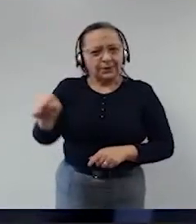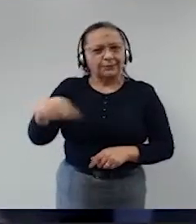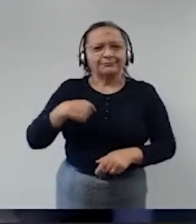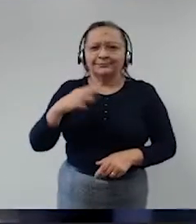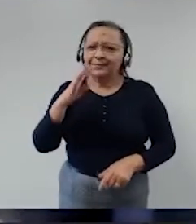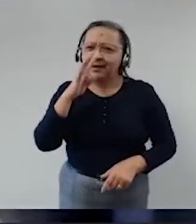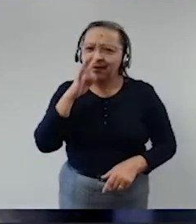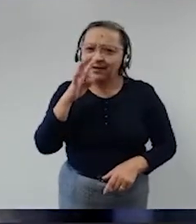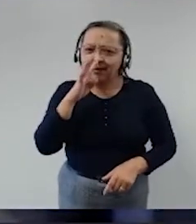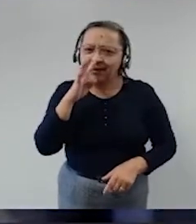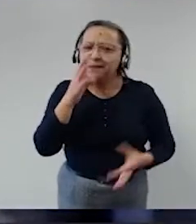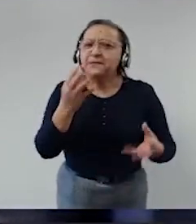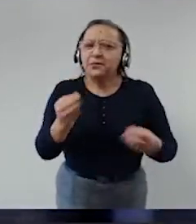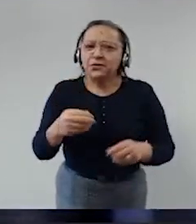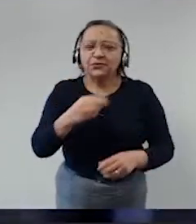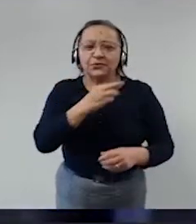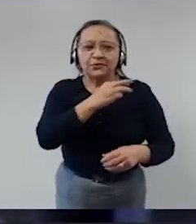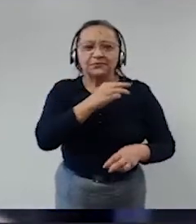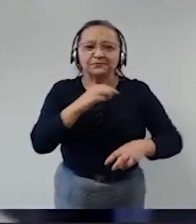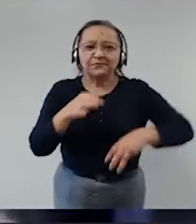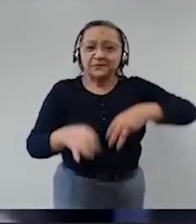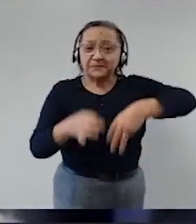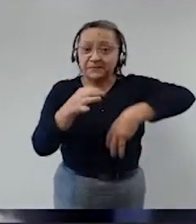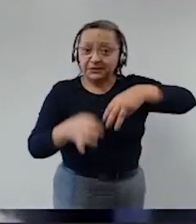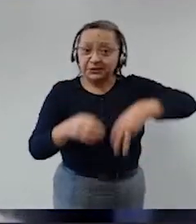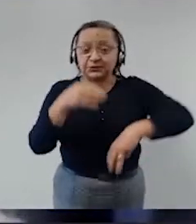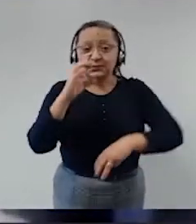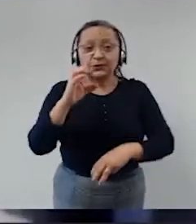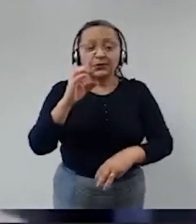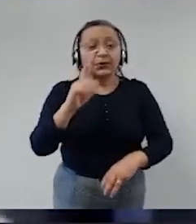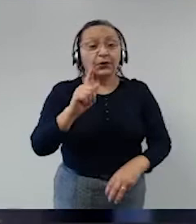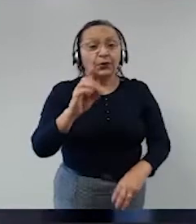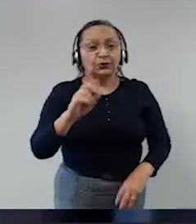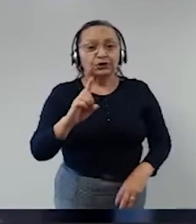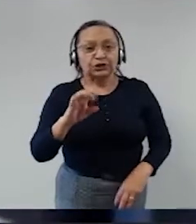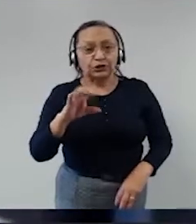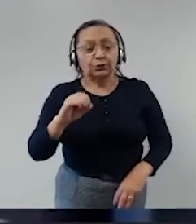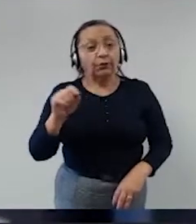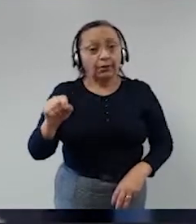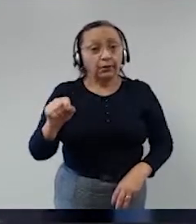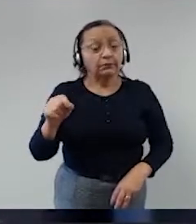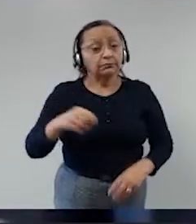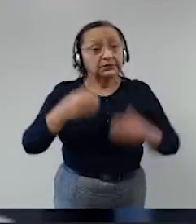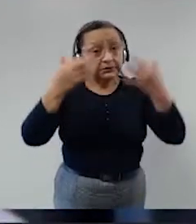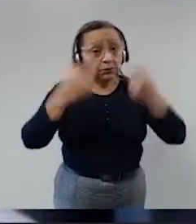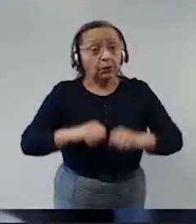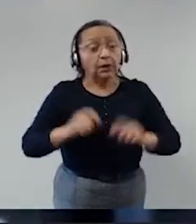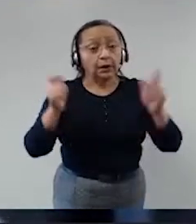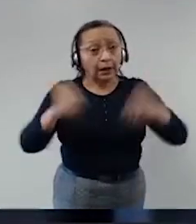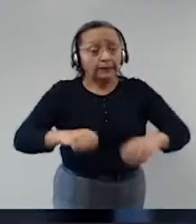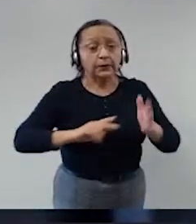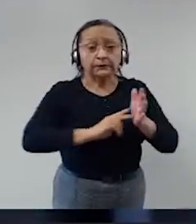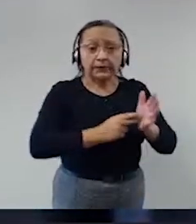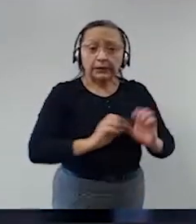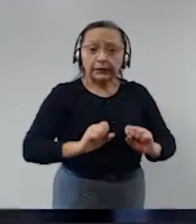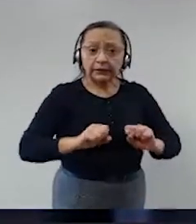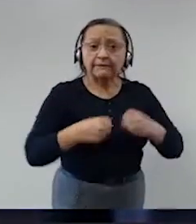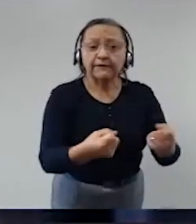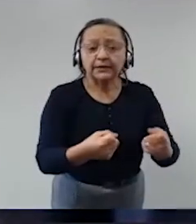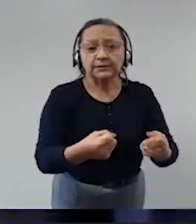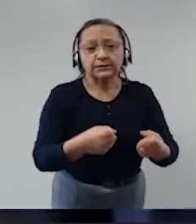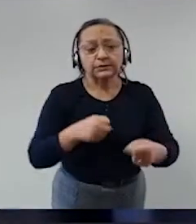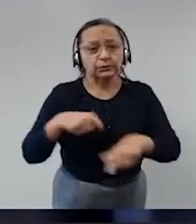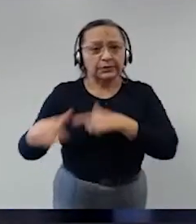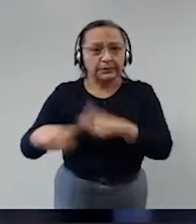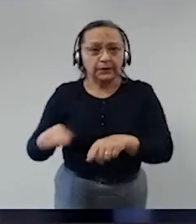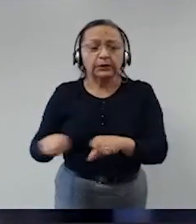muito, que é o ministro Godinho, cabe aos sindicatos a defesa dos interesses trabalhistas e conexos.